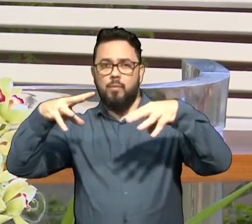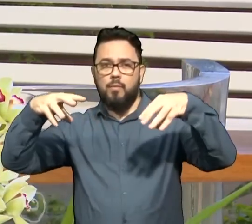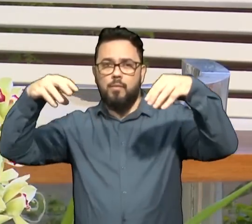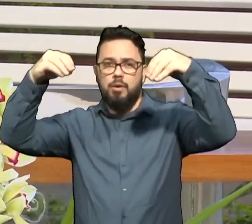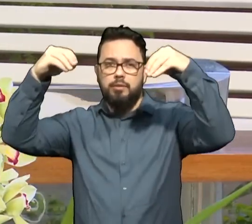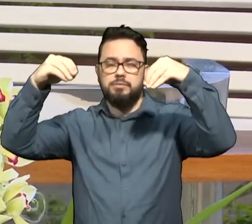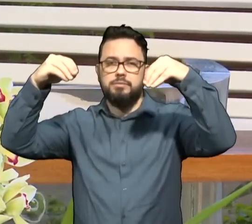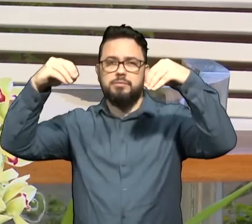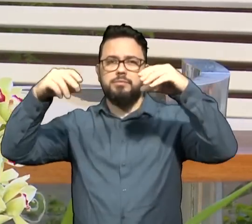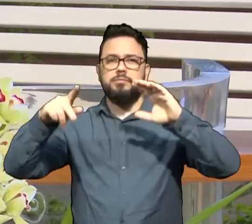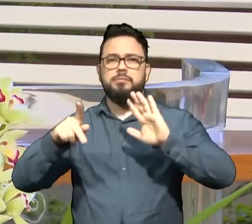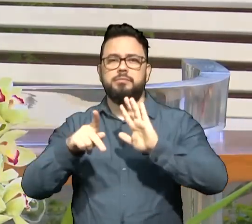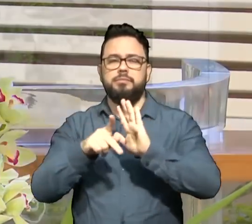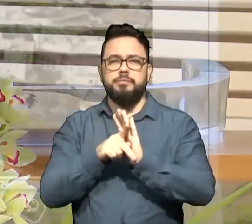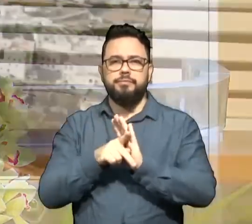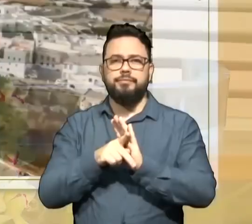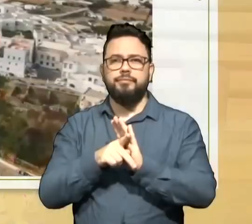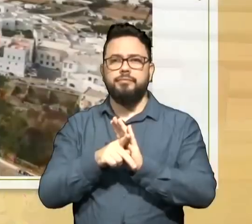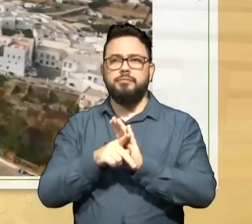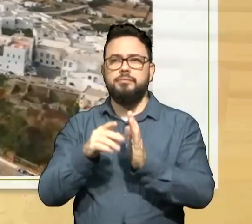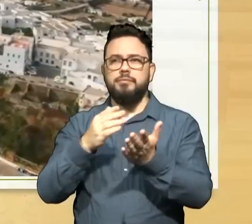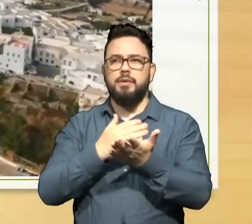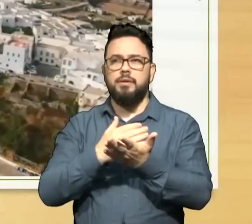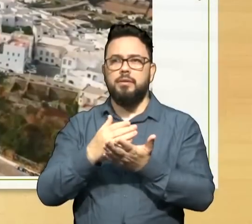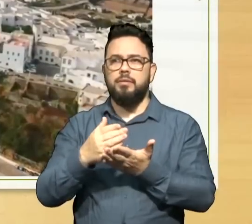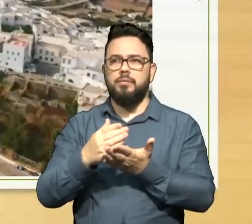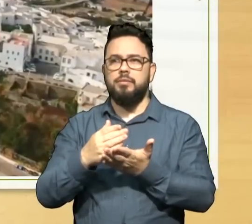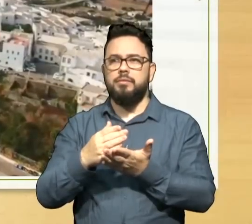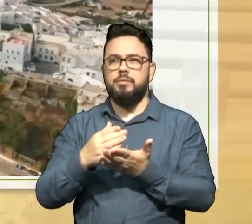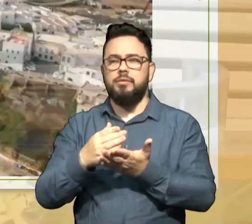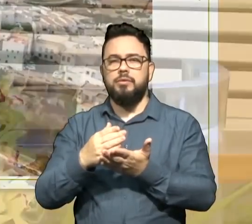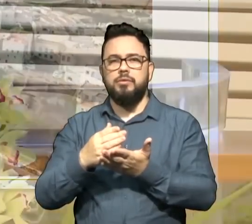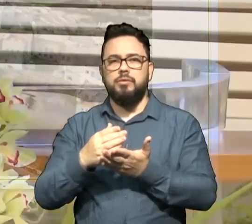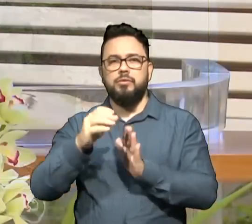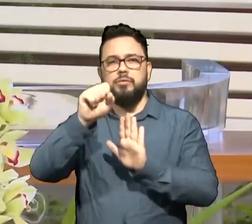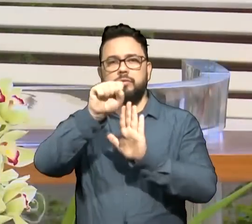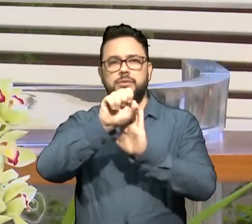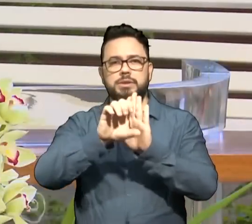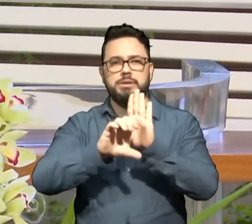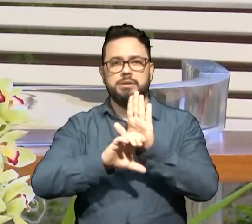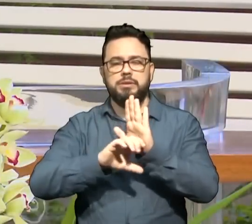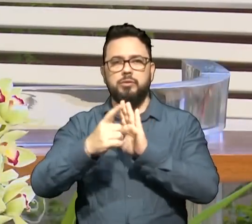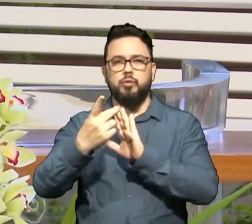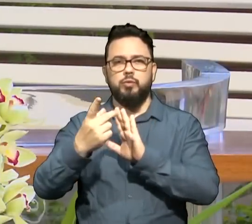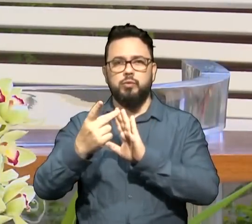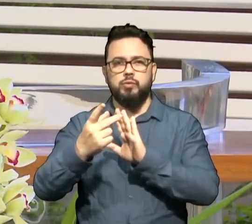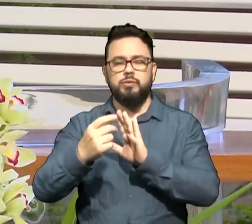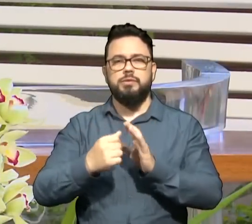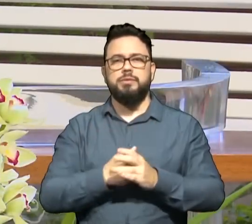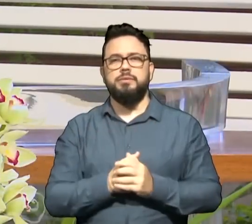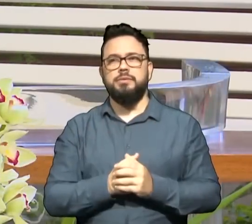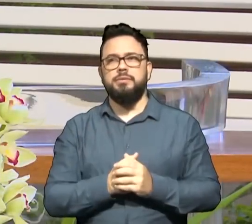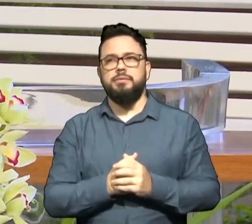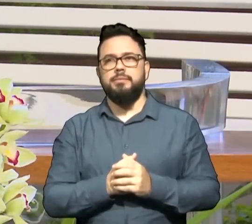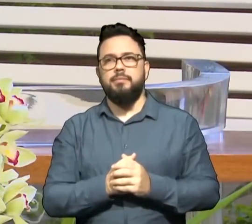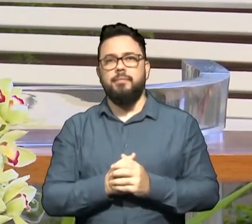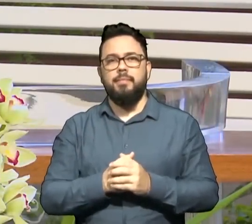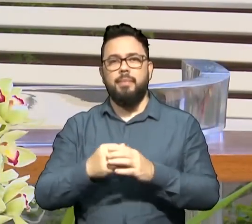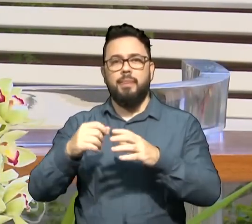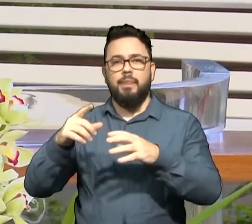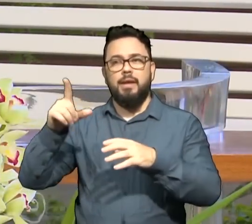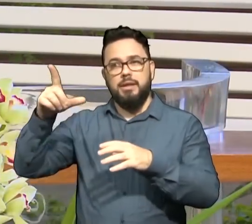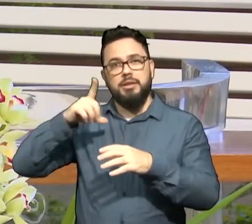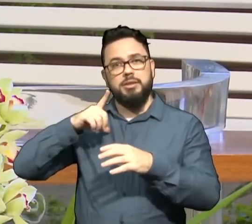ortodoxo foi fundado no século X depois de Cristo na época de João ali em cima tinha um templo de